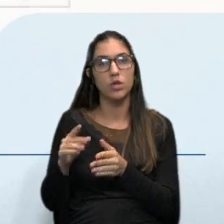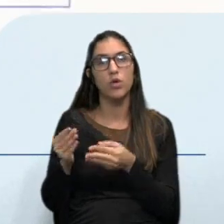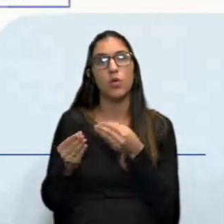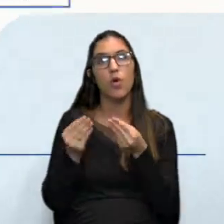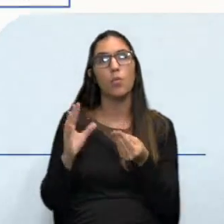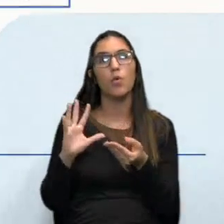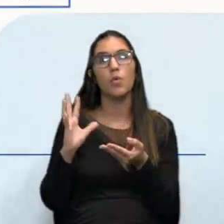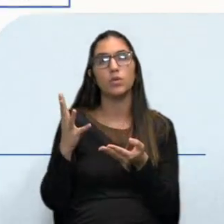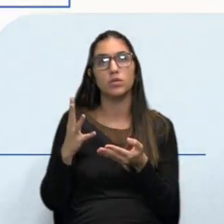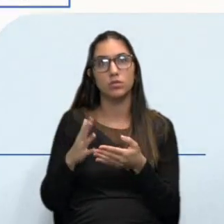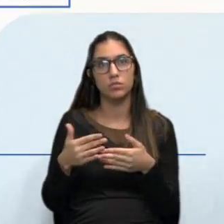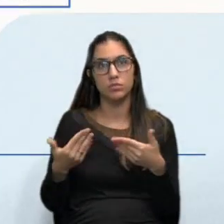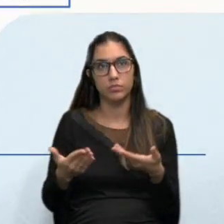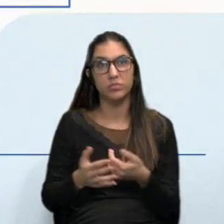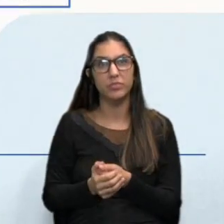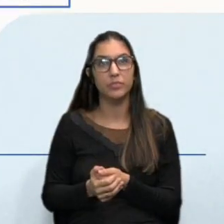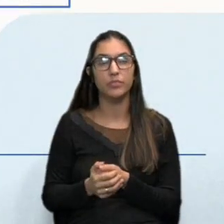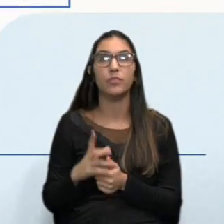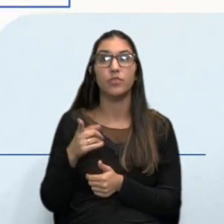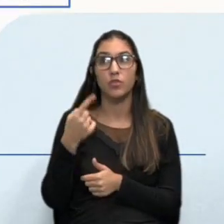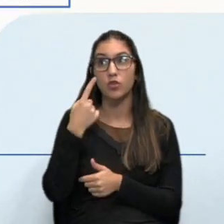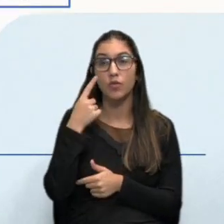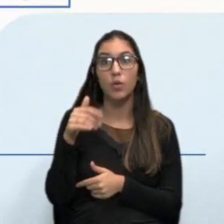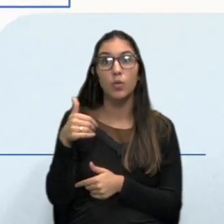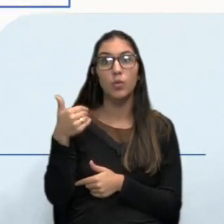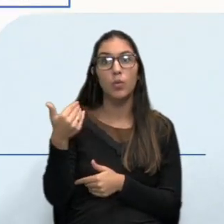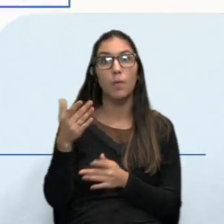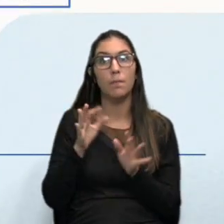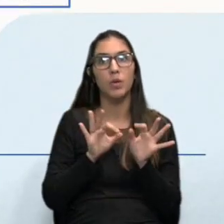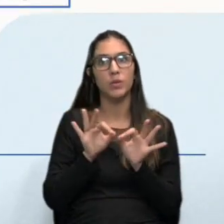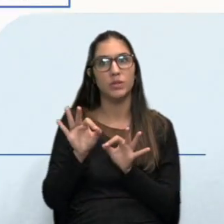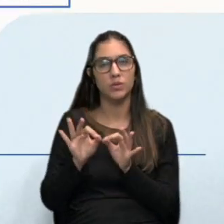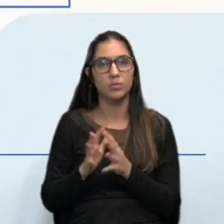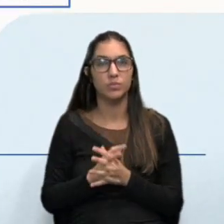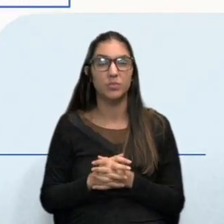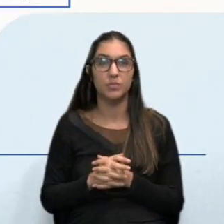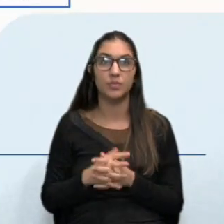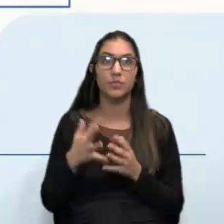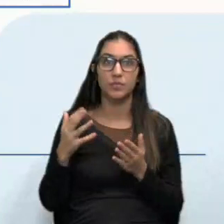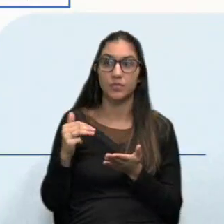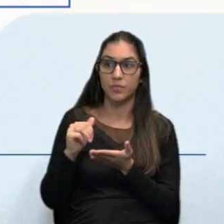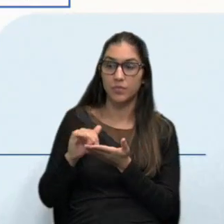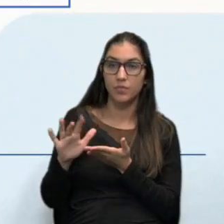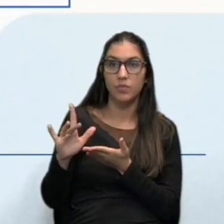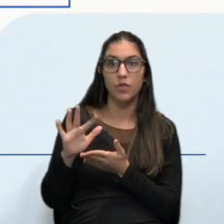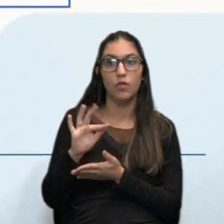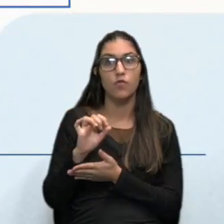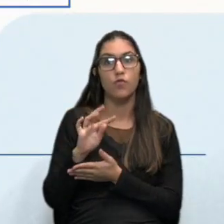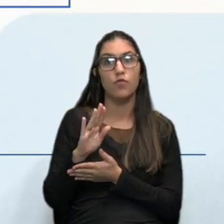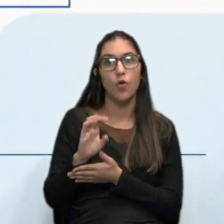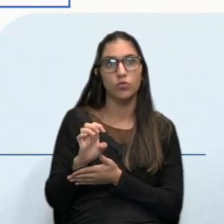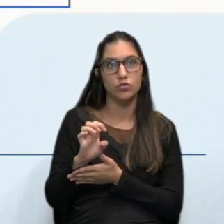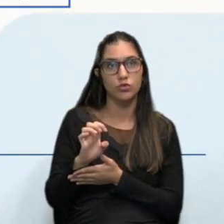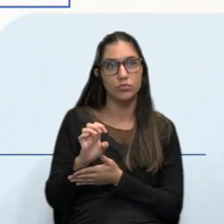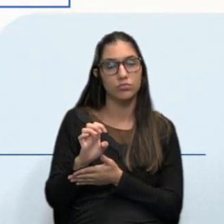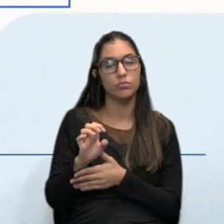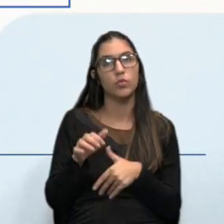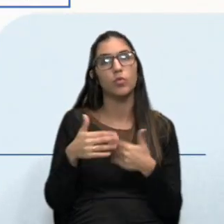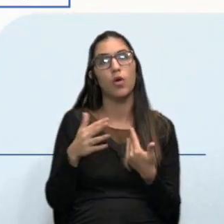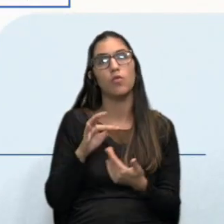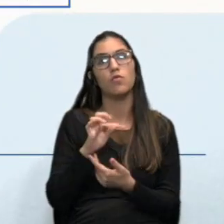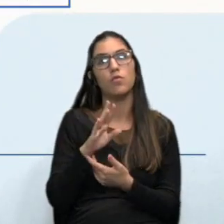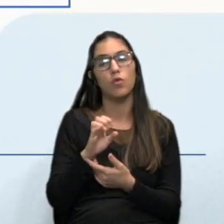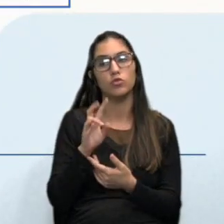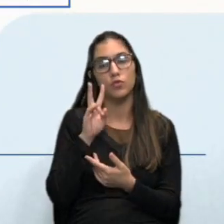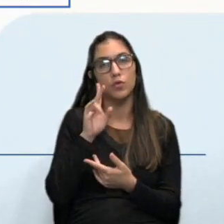que isso aconteceu, então? Para a gente ver qual foi esse processo. Então a mensagem saiu de uma fonte. Qual que foi a fonte?